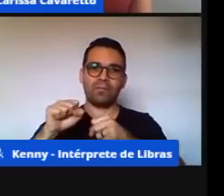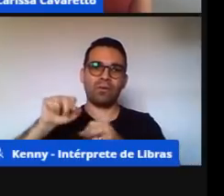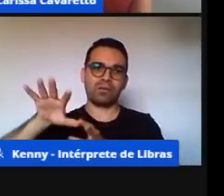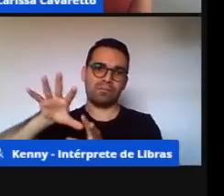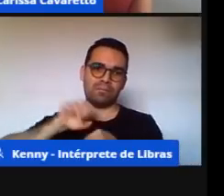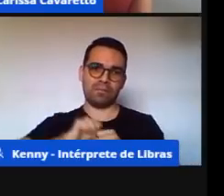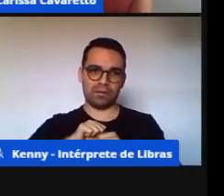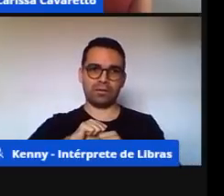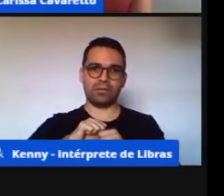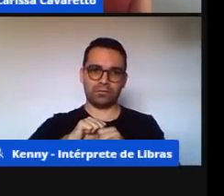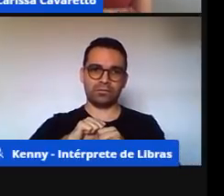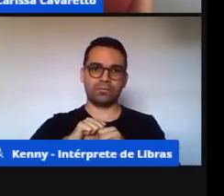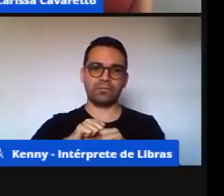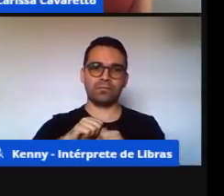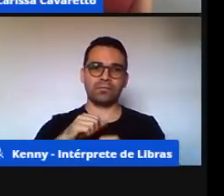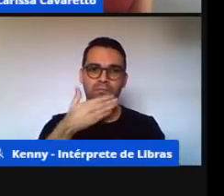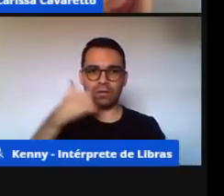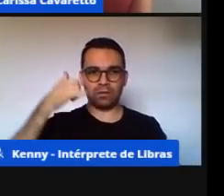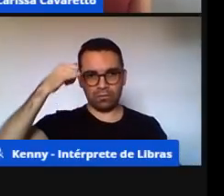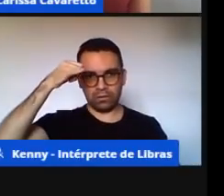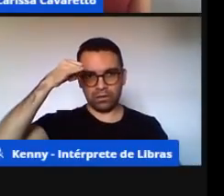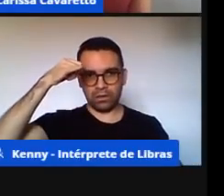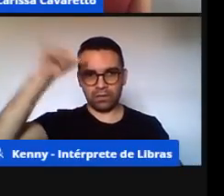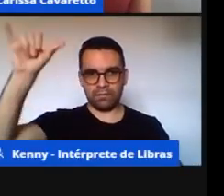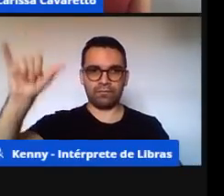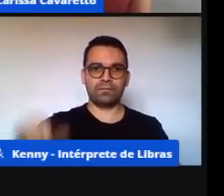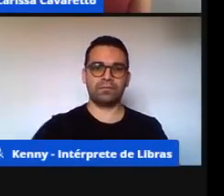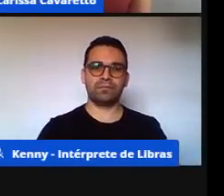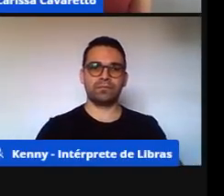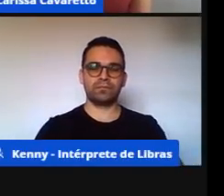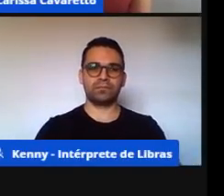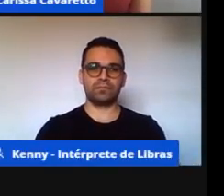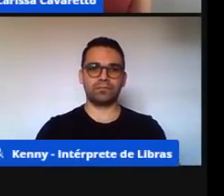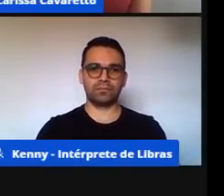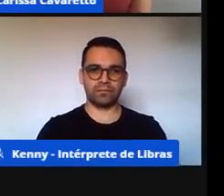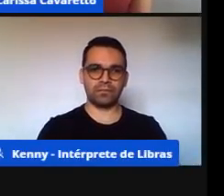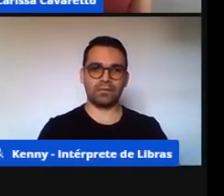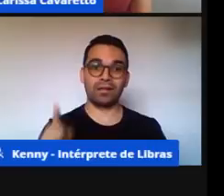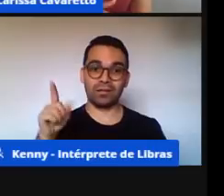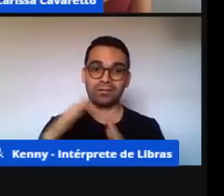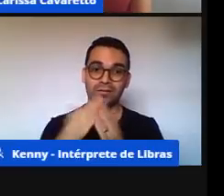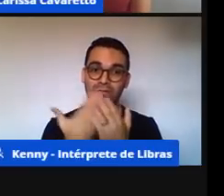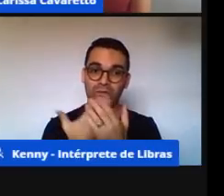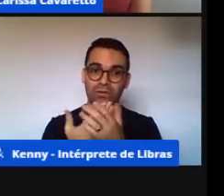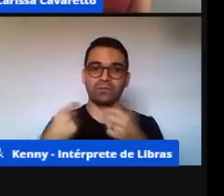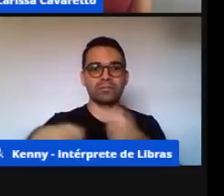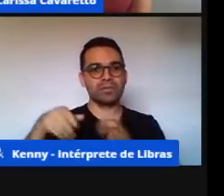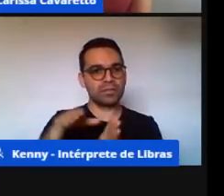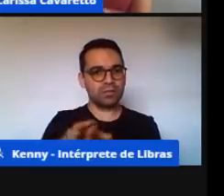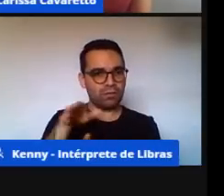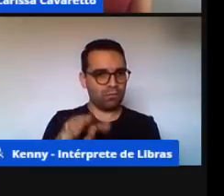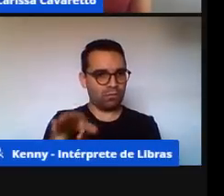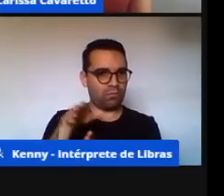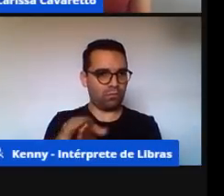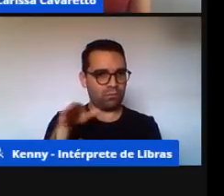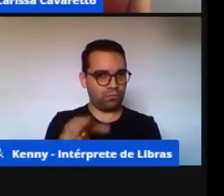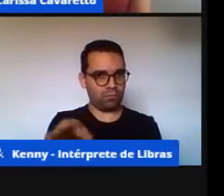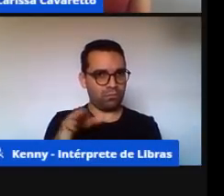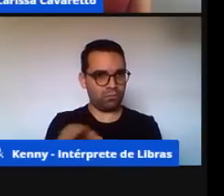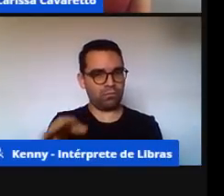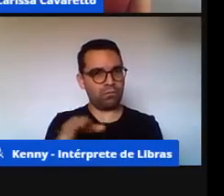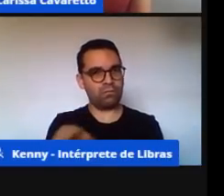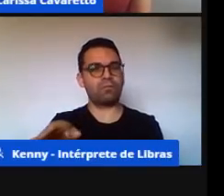abolidas. Talvez isso seja uma coisa para a escola, já que esse ano a gente já vai ser obrigado realmente a